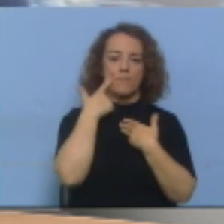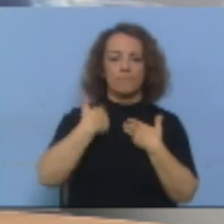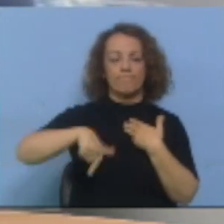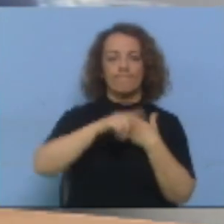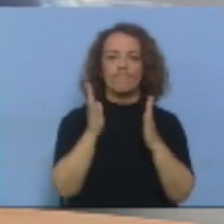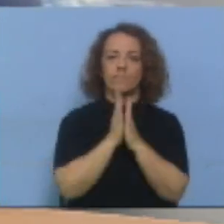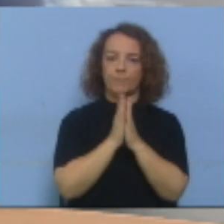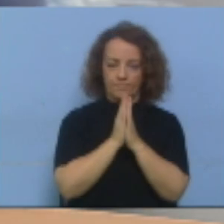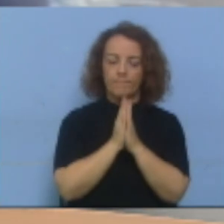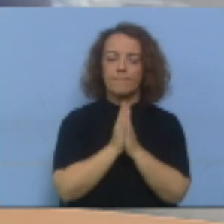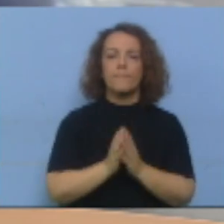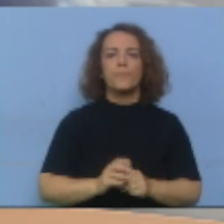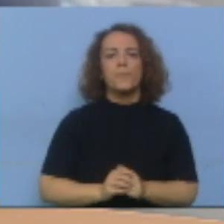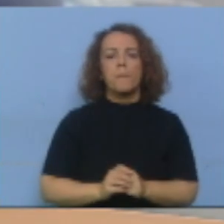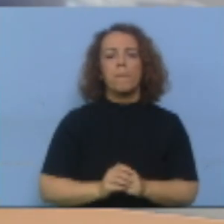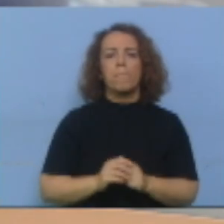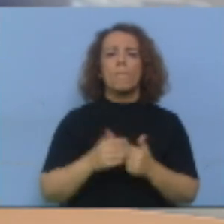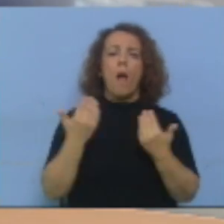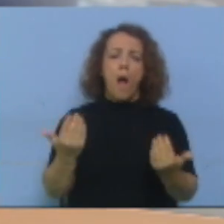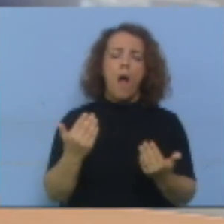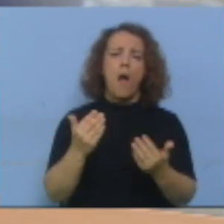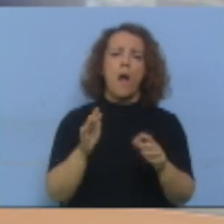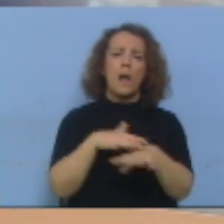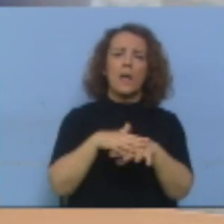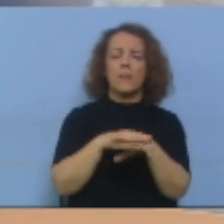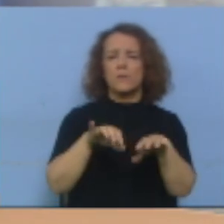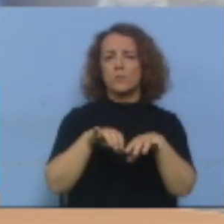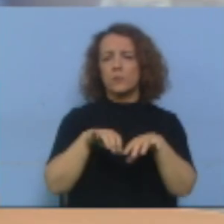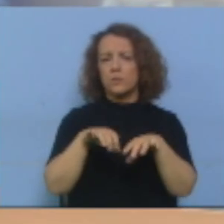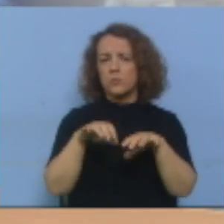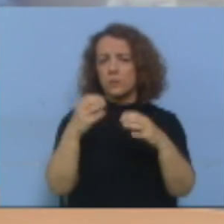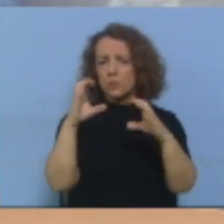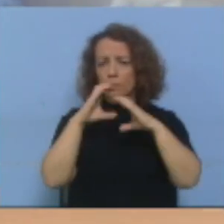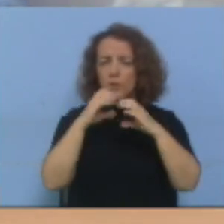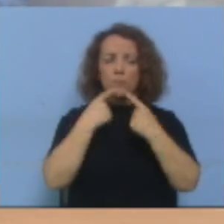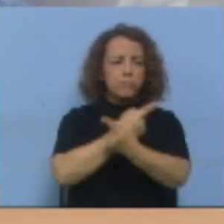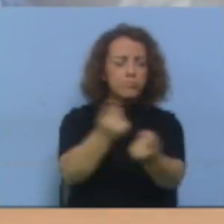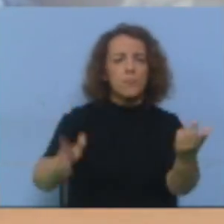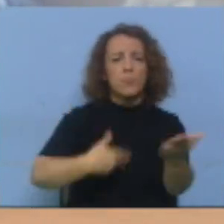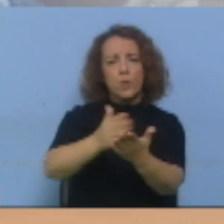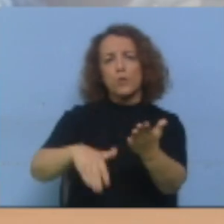cristãos. Siga as propostas que se espalham pelas redes de comunicação e acompanhe o significado de